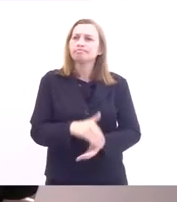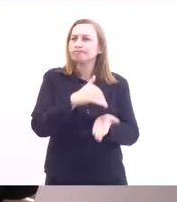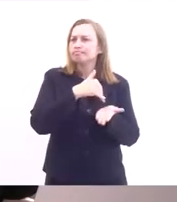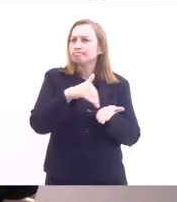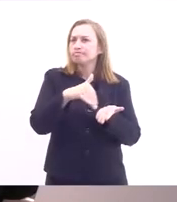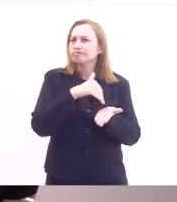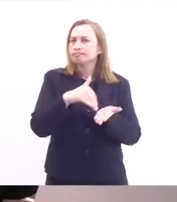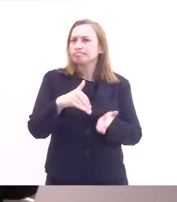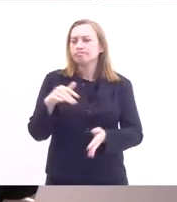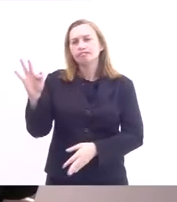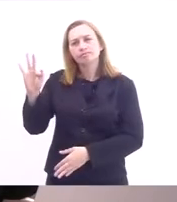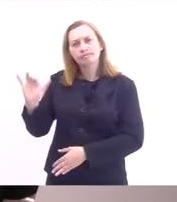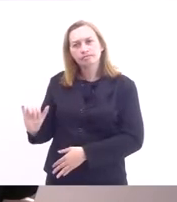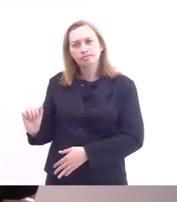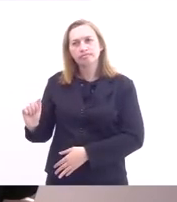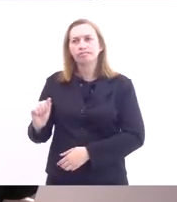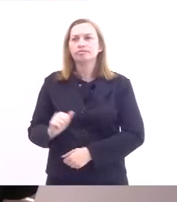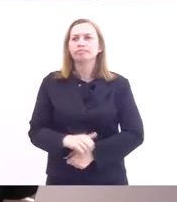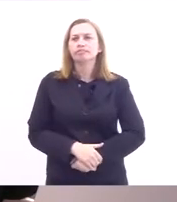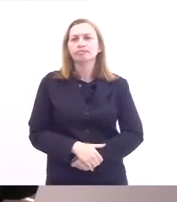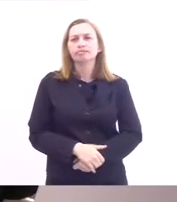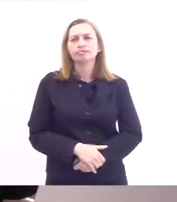Secretaria de Fazenda